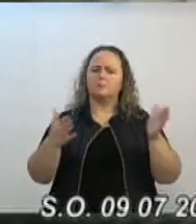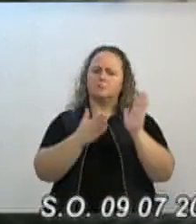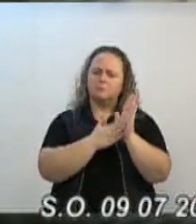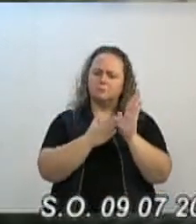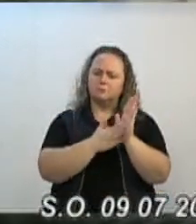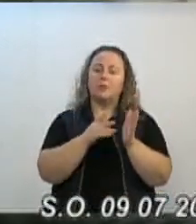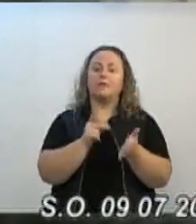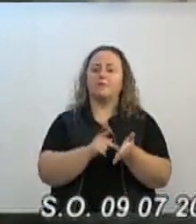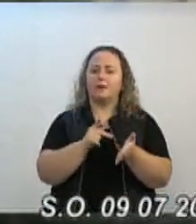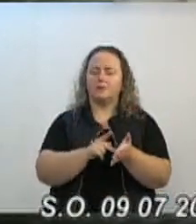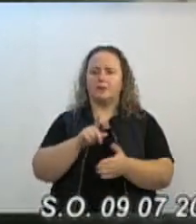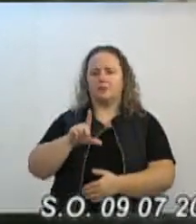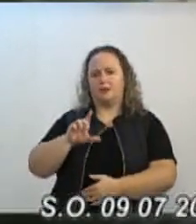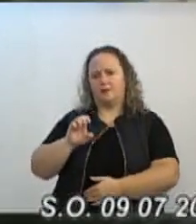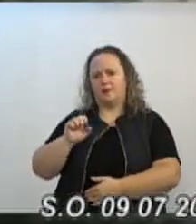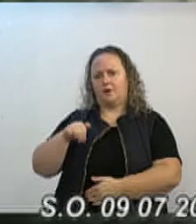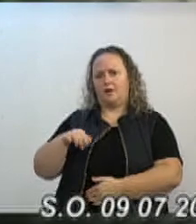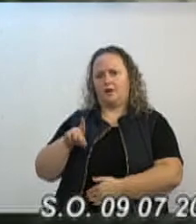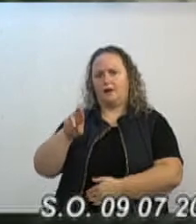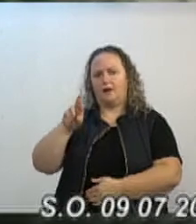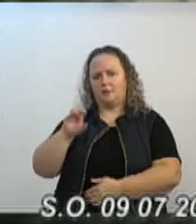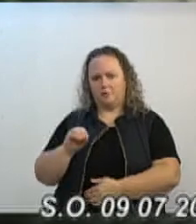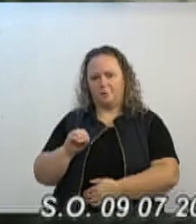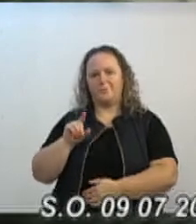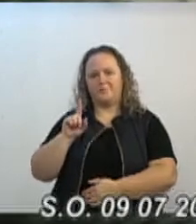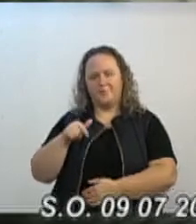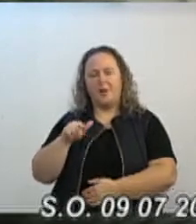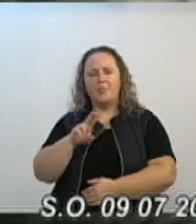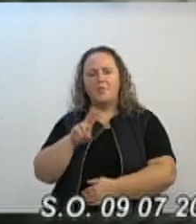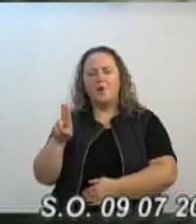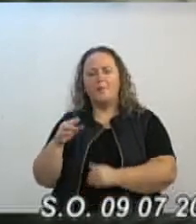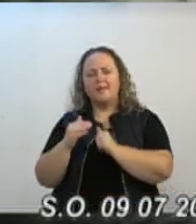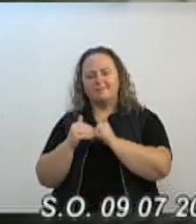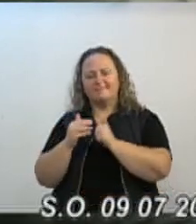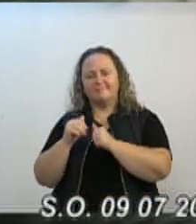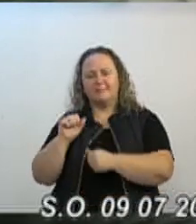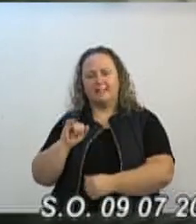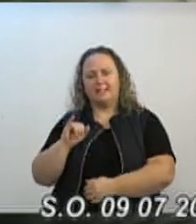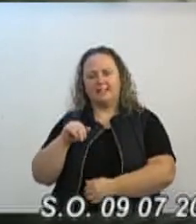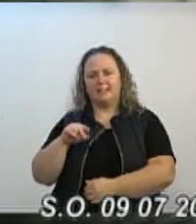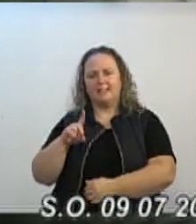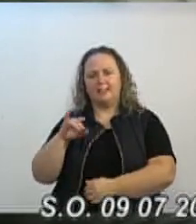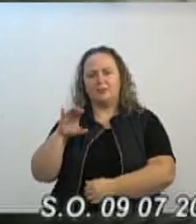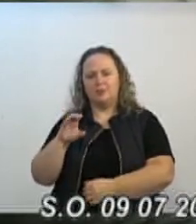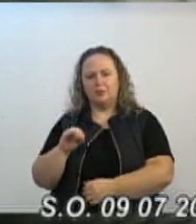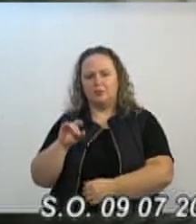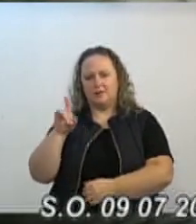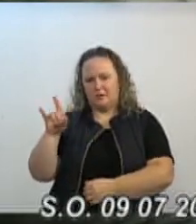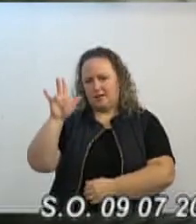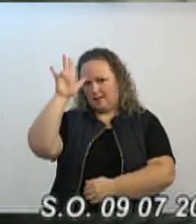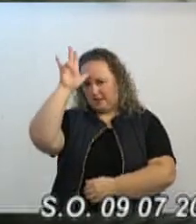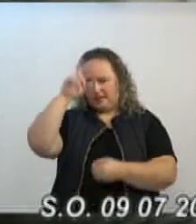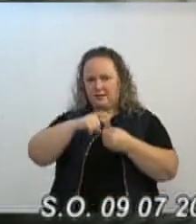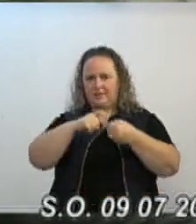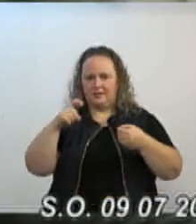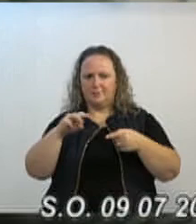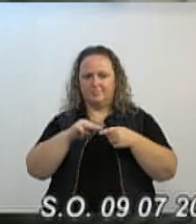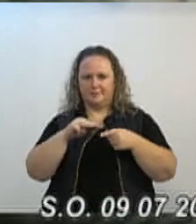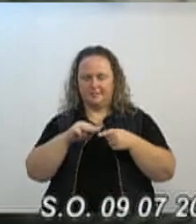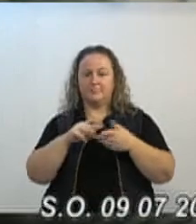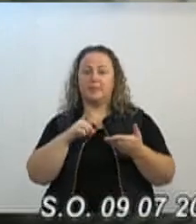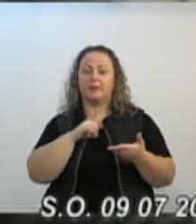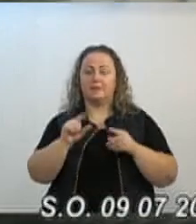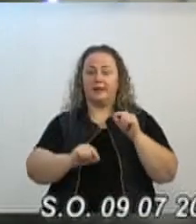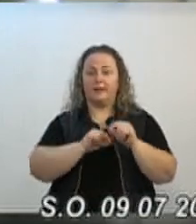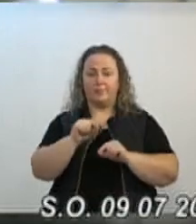o Leandro, o Índio, o conhecido Índio, da Intendência da Vila Itopava, porque vocês sabem, tem um caso muito complexo que envolve o sítio da